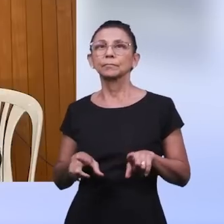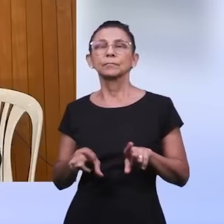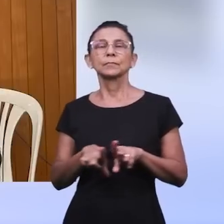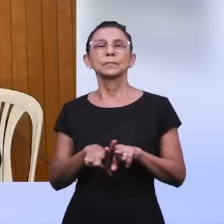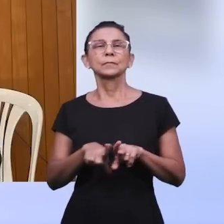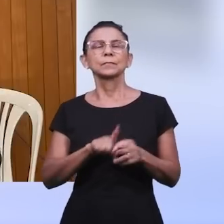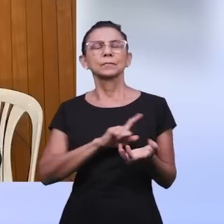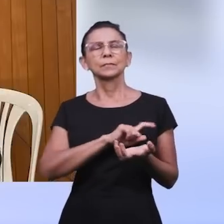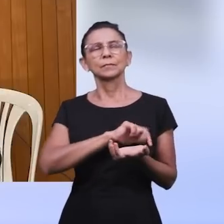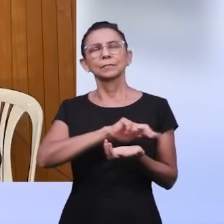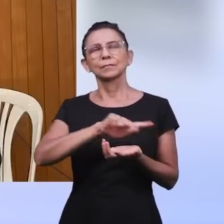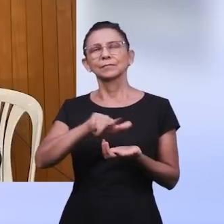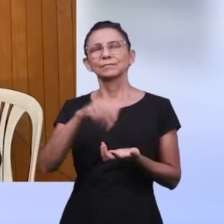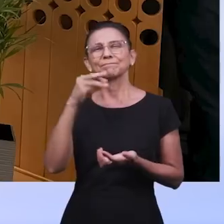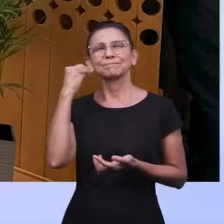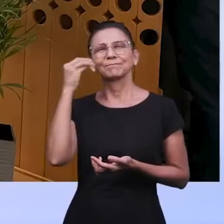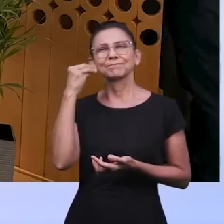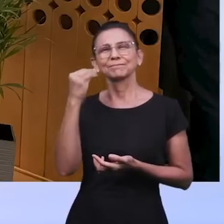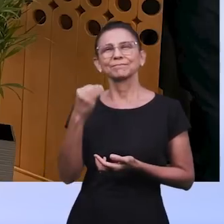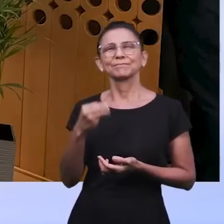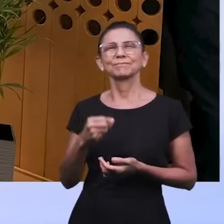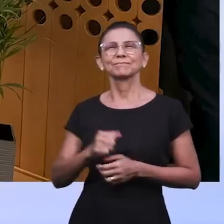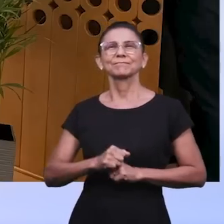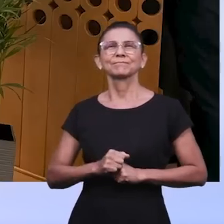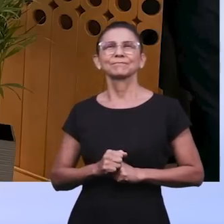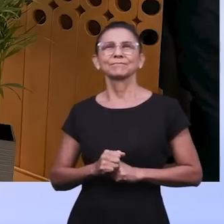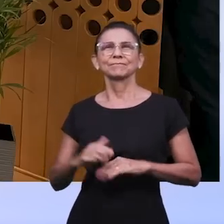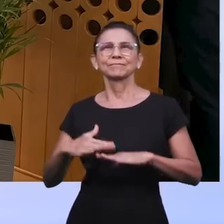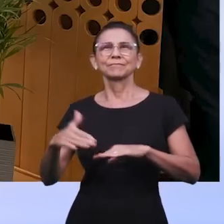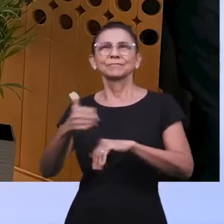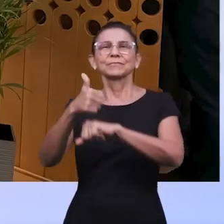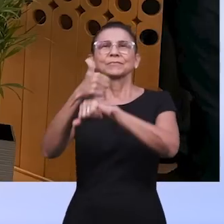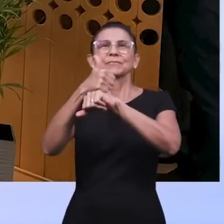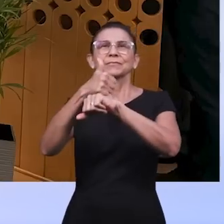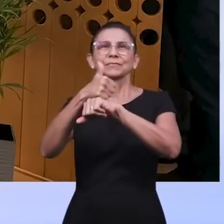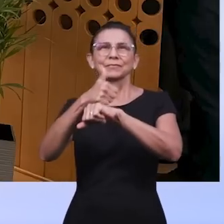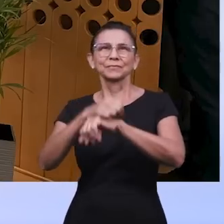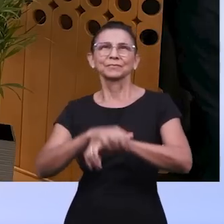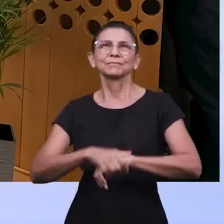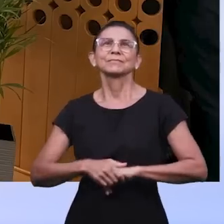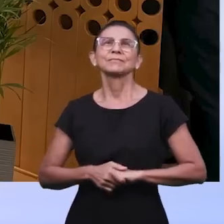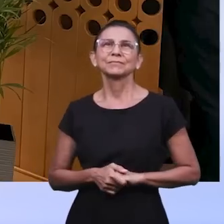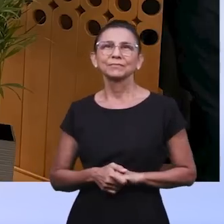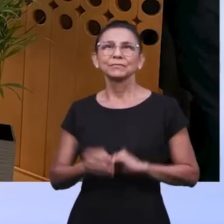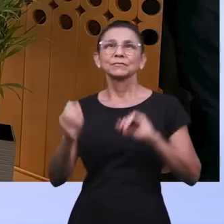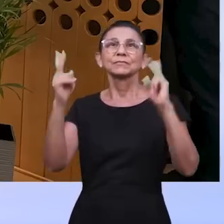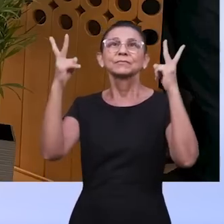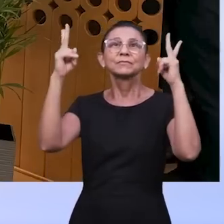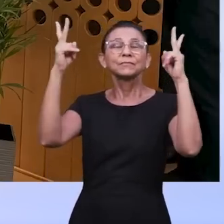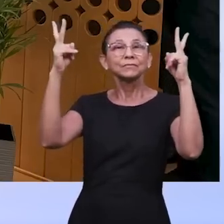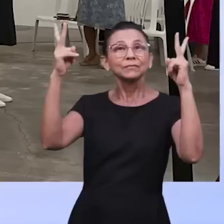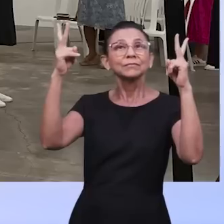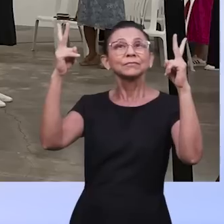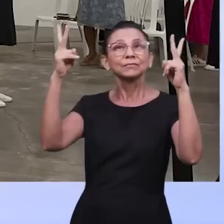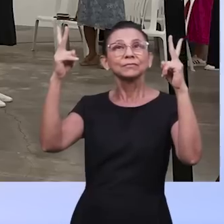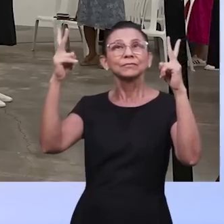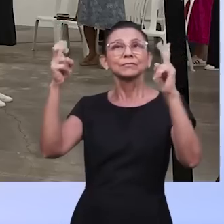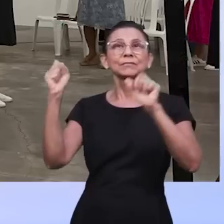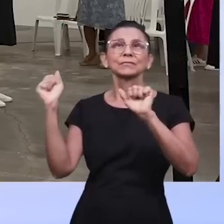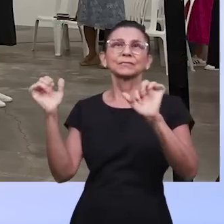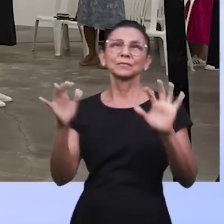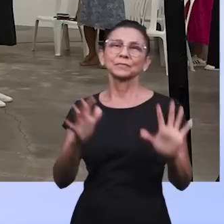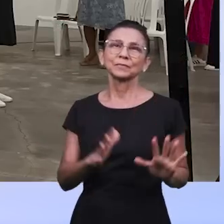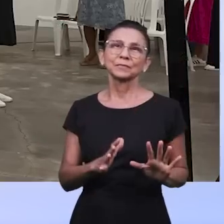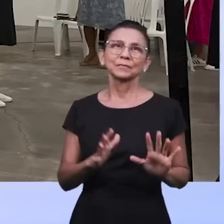grandes vitórias e abriu portas que aos nossos olhos seriam impossíveis. Dentre as experiências vividas pelos